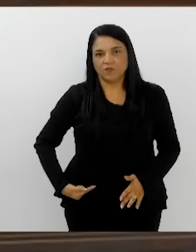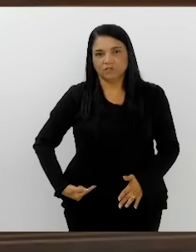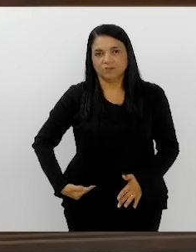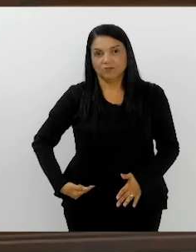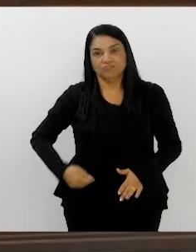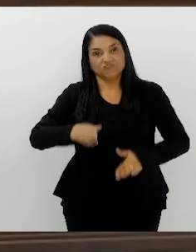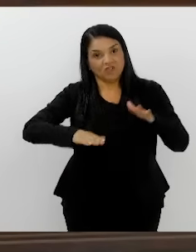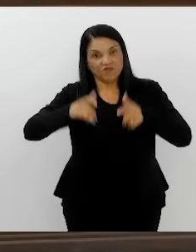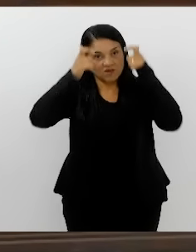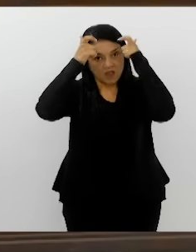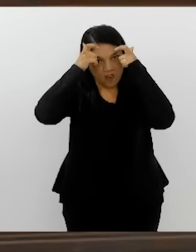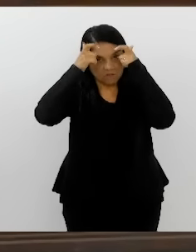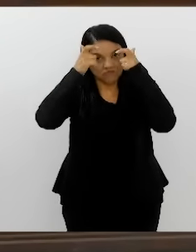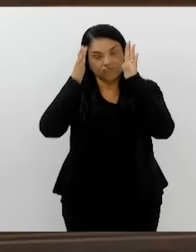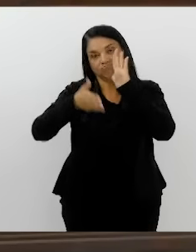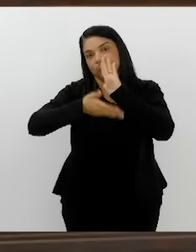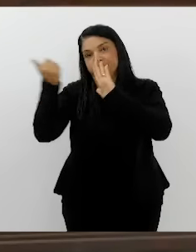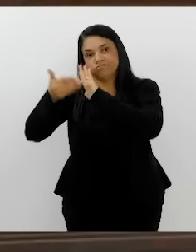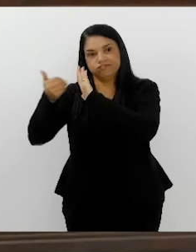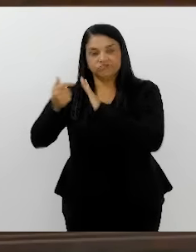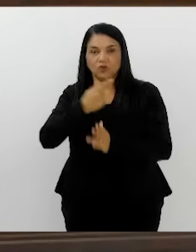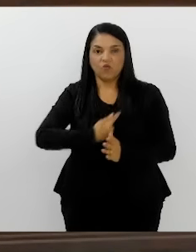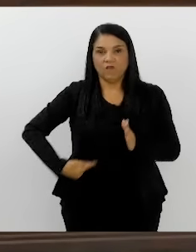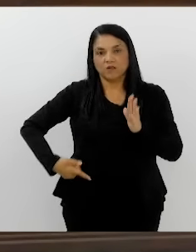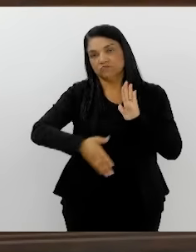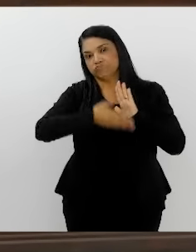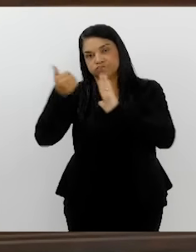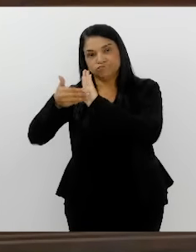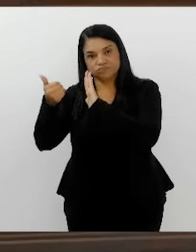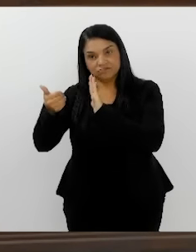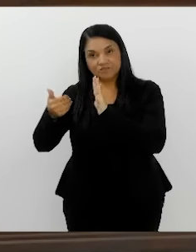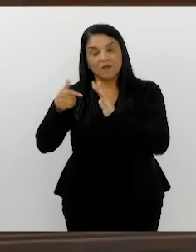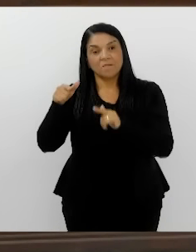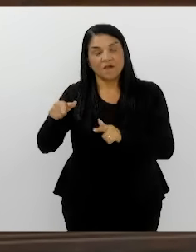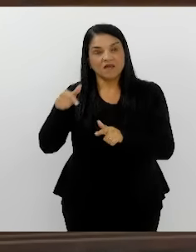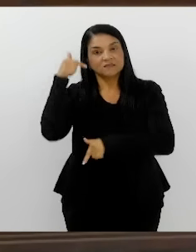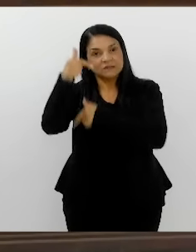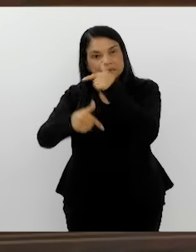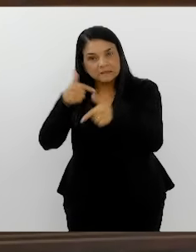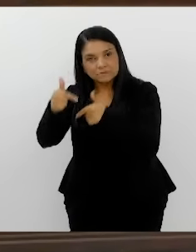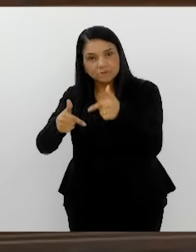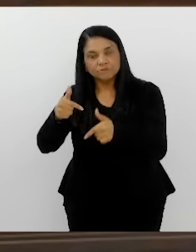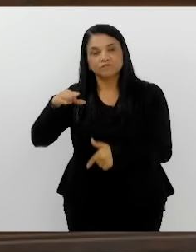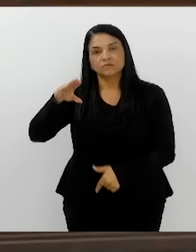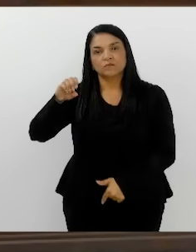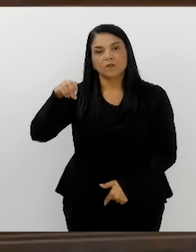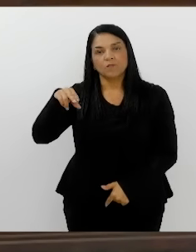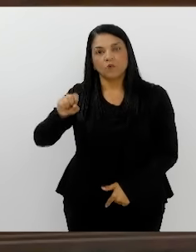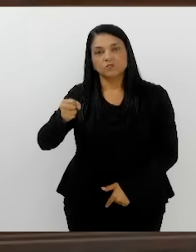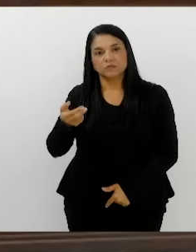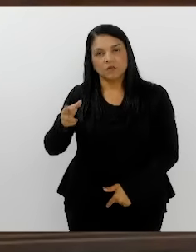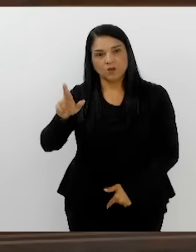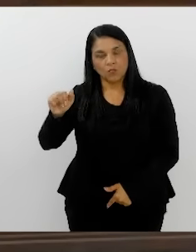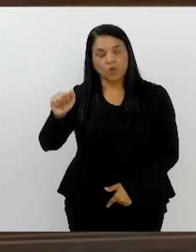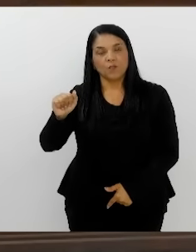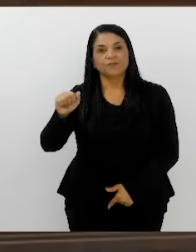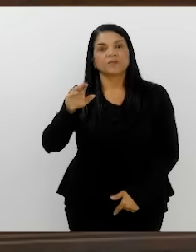reinados, mas a obra de Monsenhor João Cladias, os arautos do